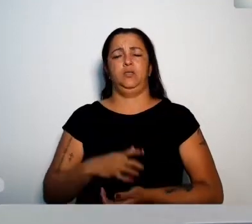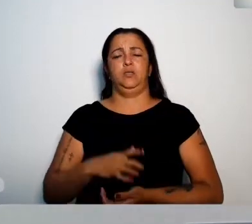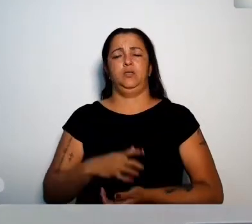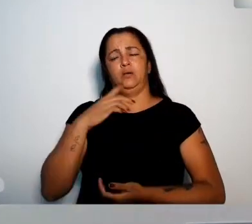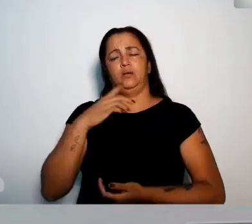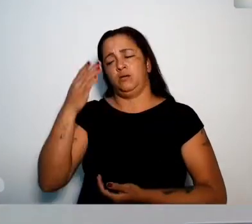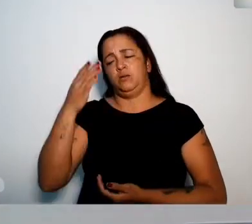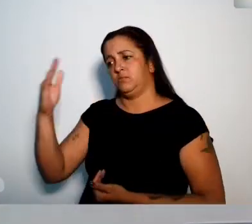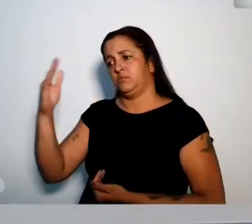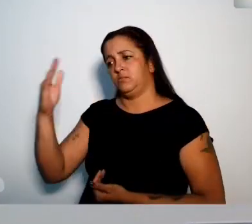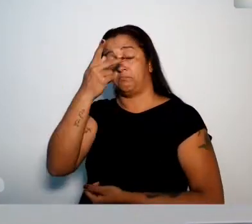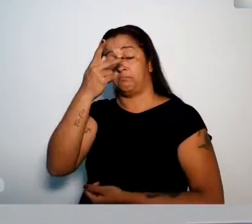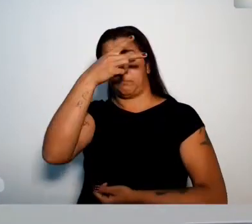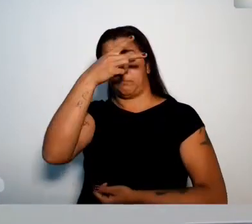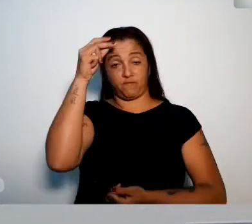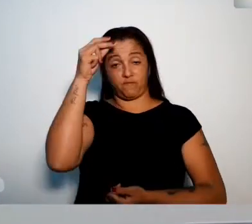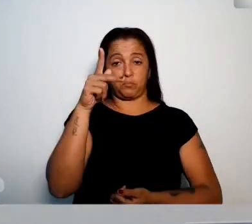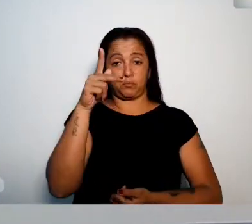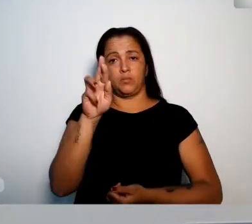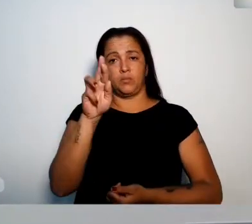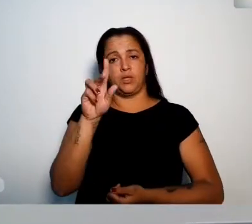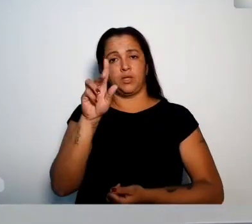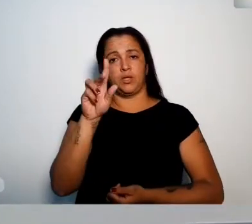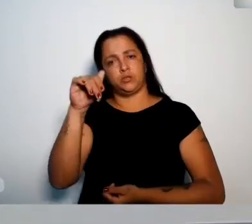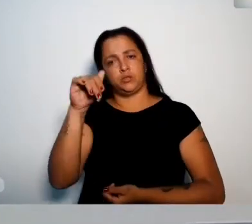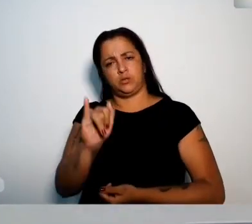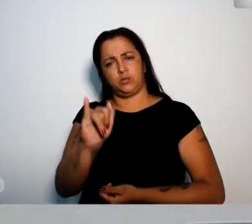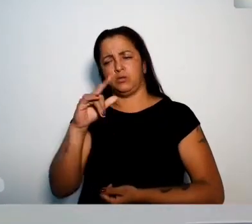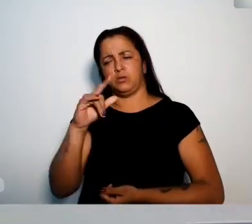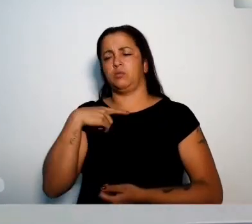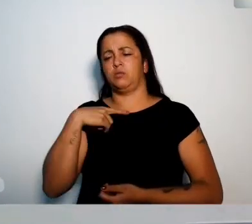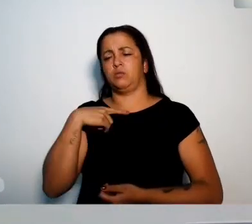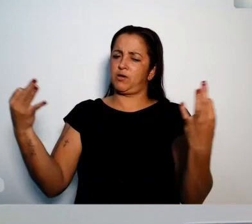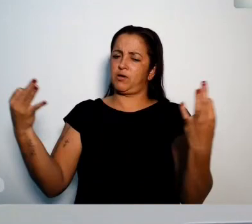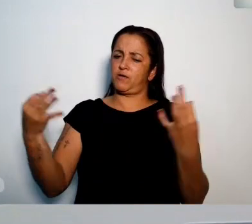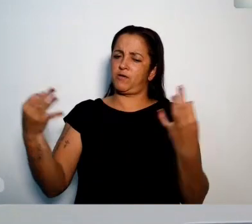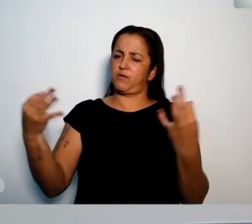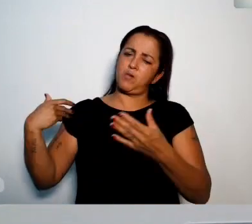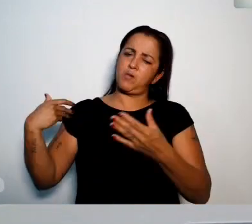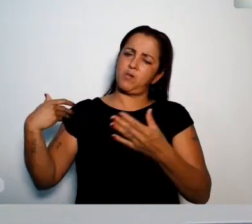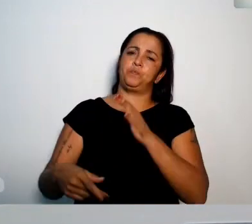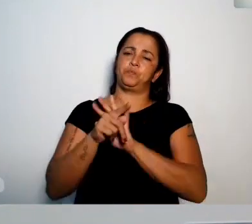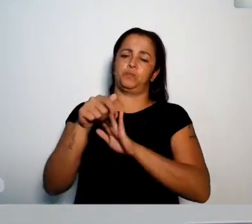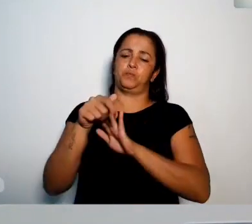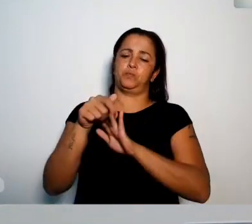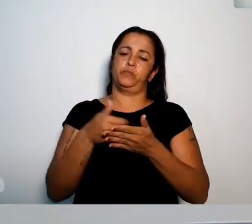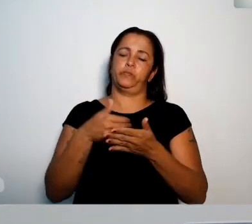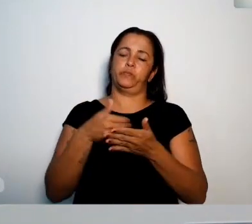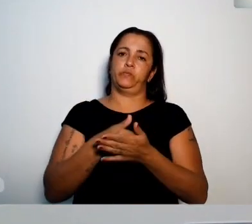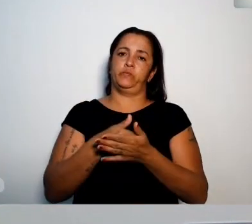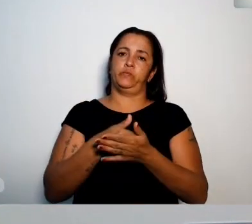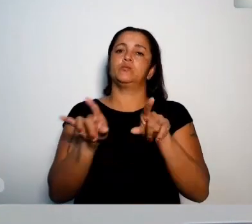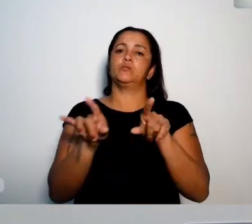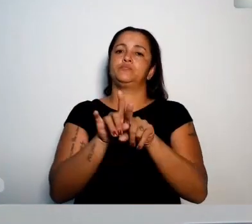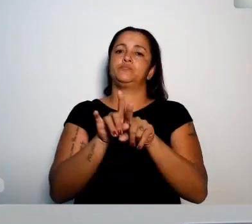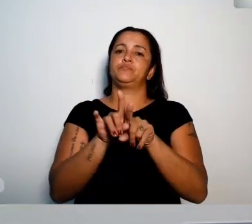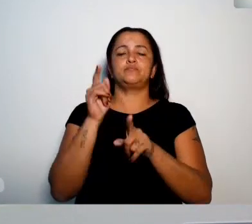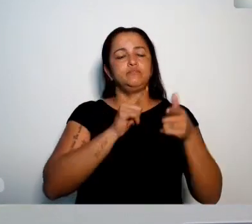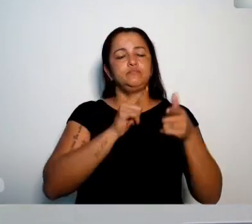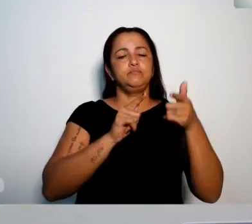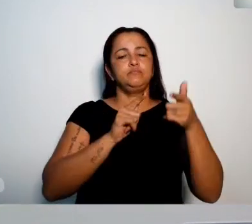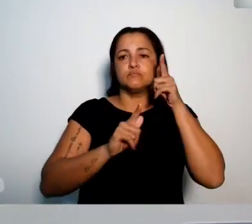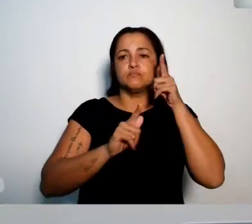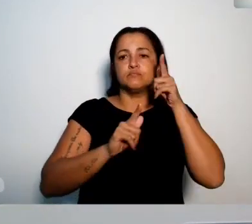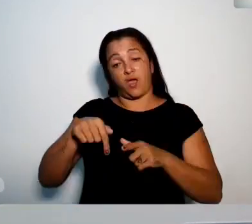trabalho, pela gestão que vem realizando no município de Botucatu. E quem ganha com isso é a população de Botucatu.